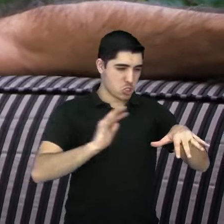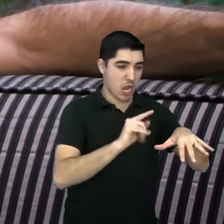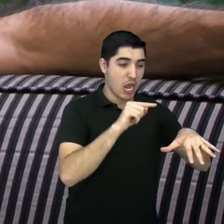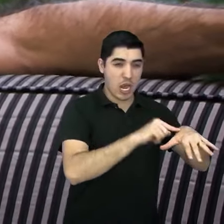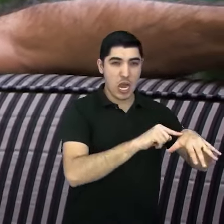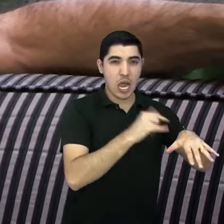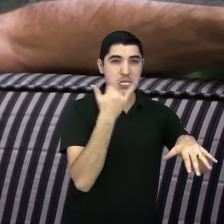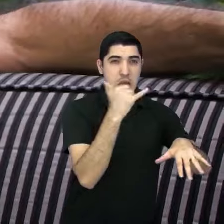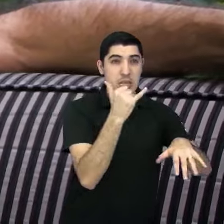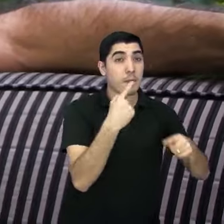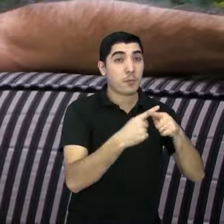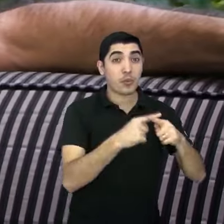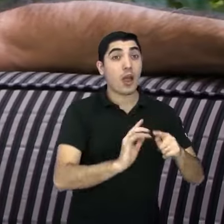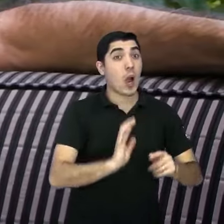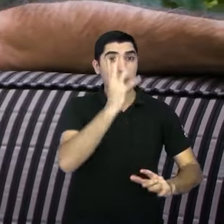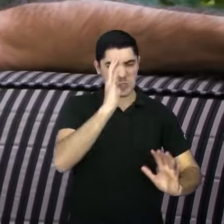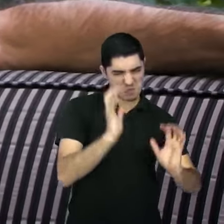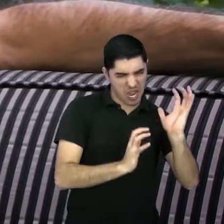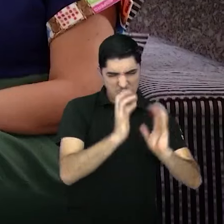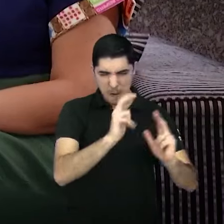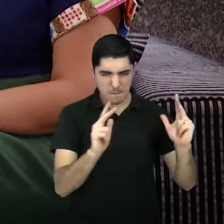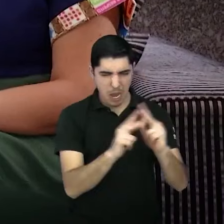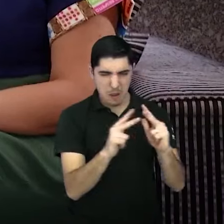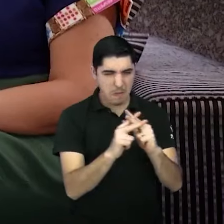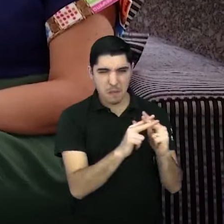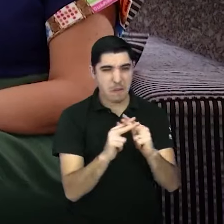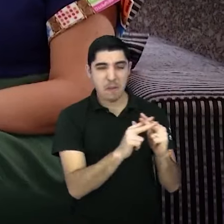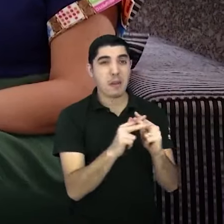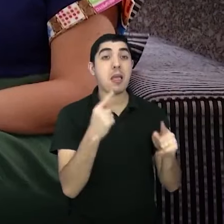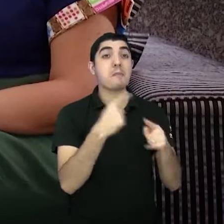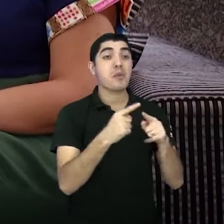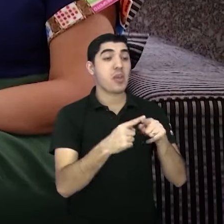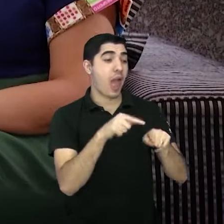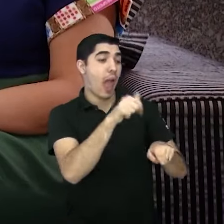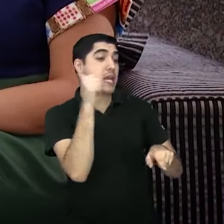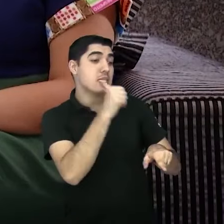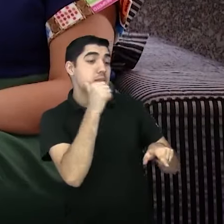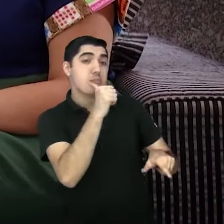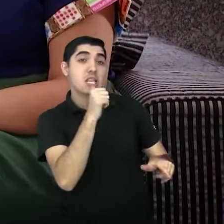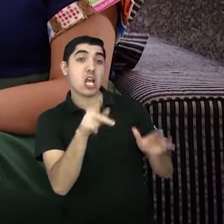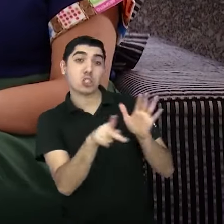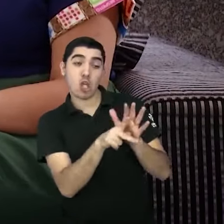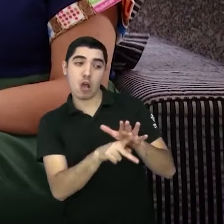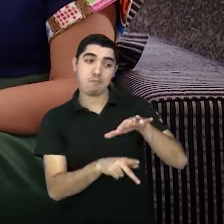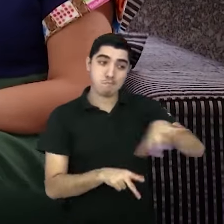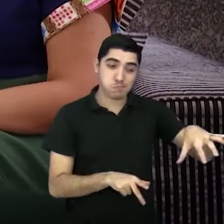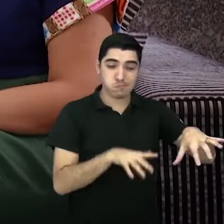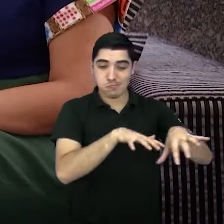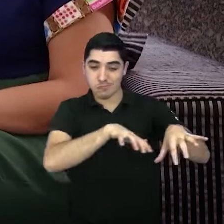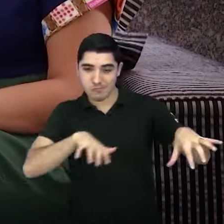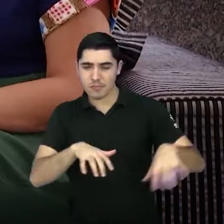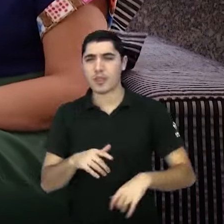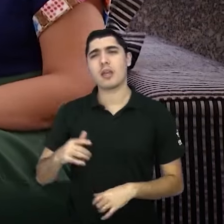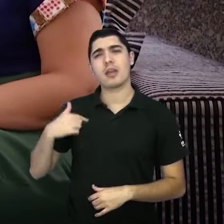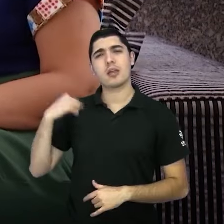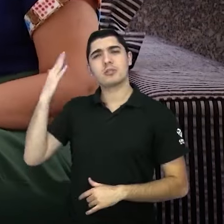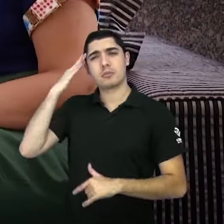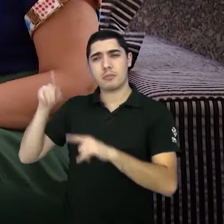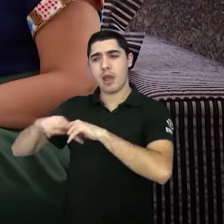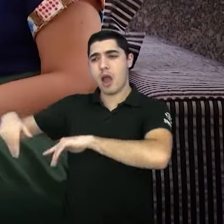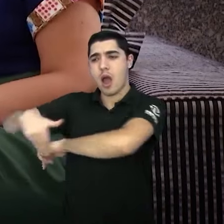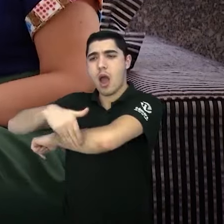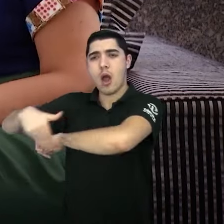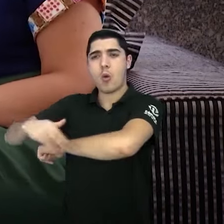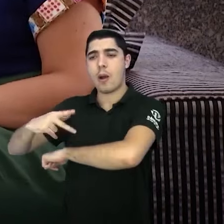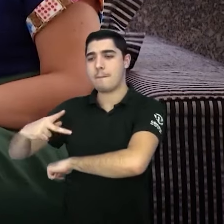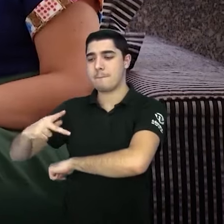até Santana porque eles brigavam. Porque ia lá conquistar as meninas, etc, etc. Mas eu fiquei sabendo também que ali